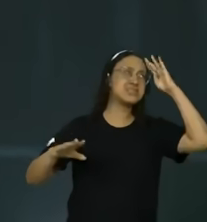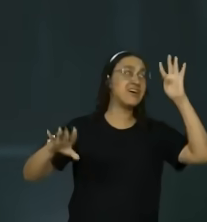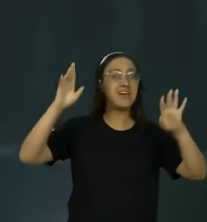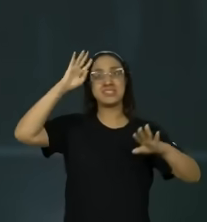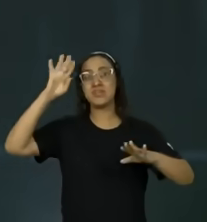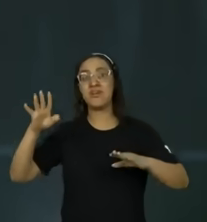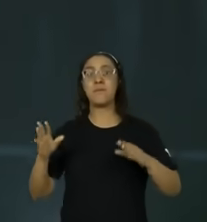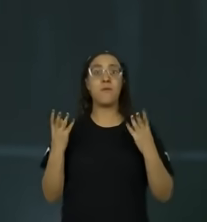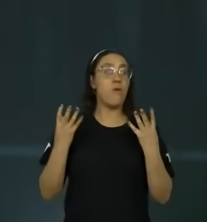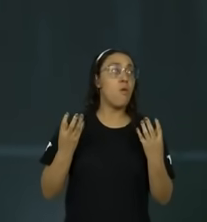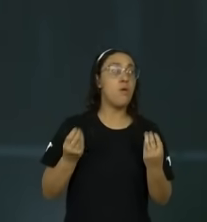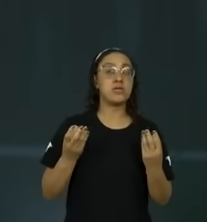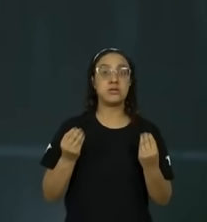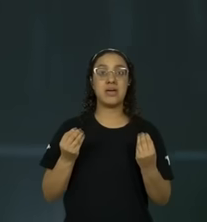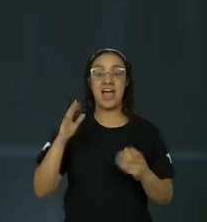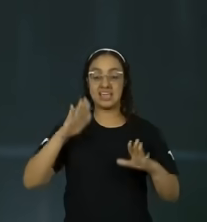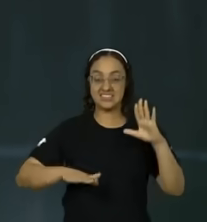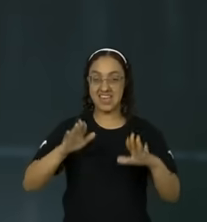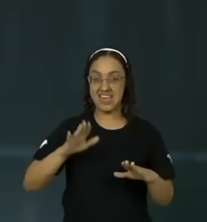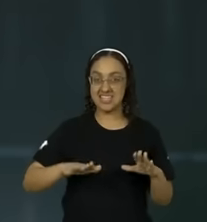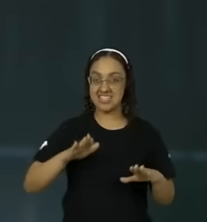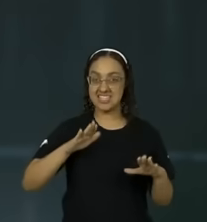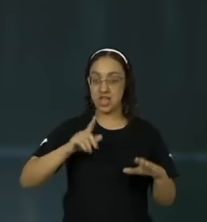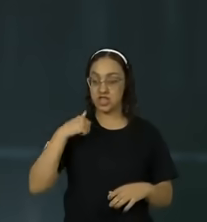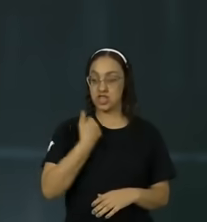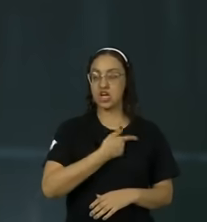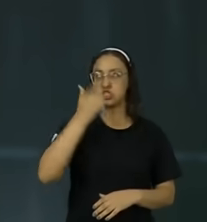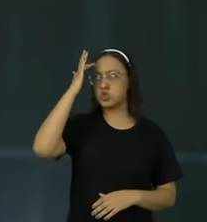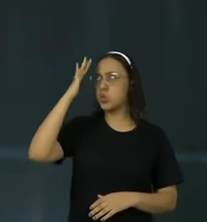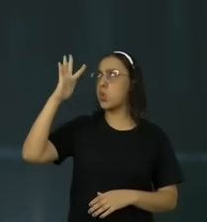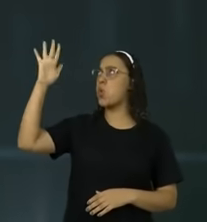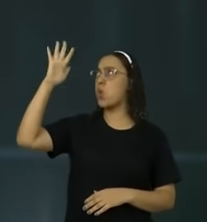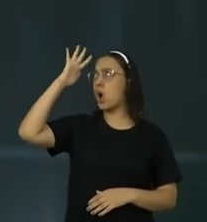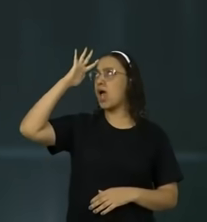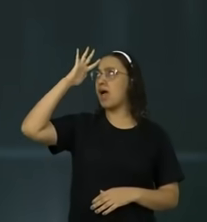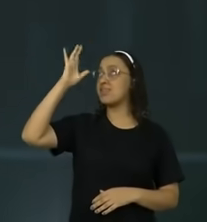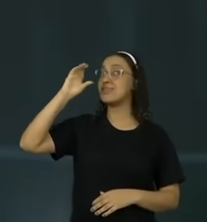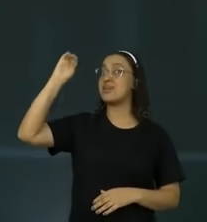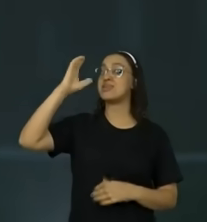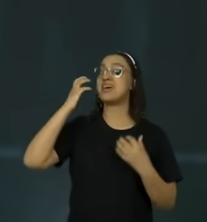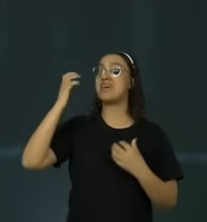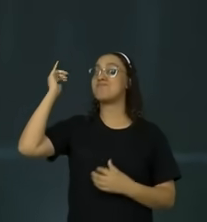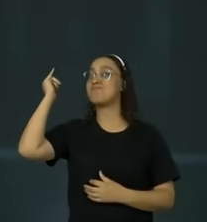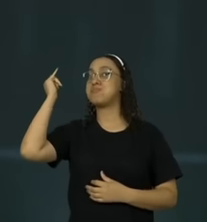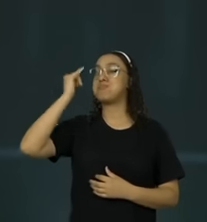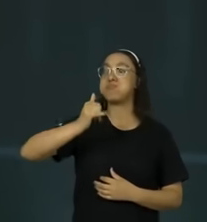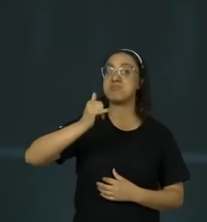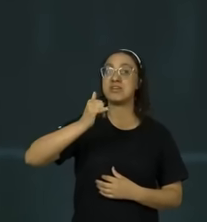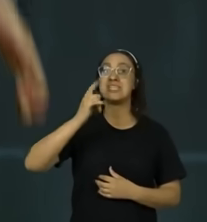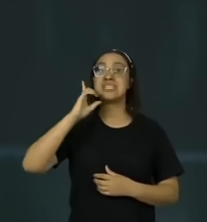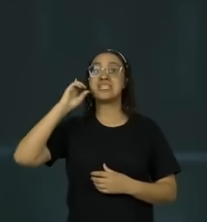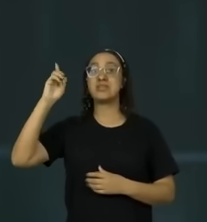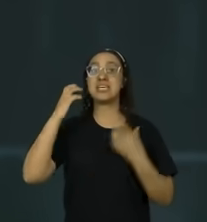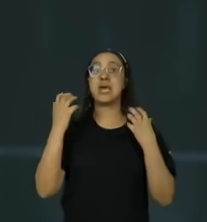vida apenas no presente, você não incomoda ninguém. Mas quando você é um sonhador, quando você tem a capacidade de olhar para o futuro e ver o futuro,